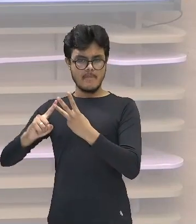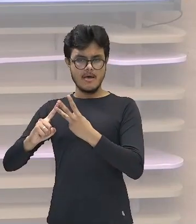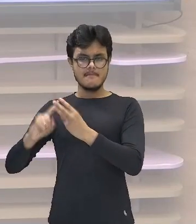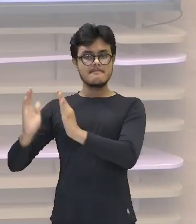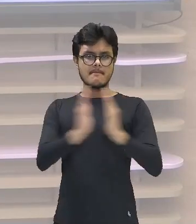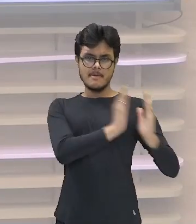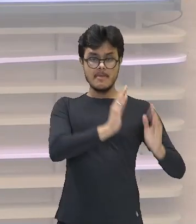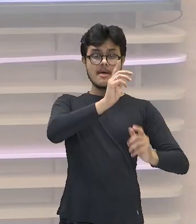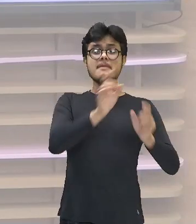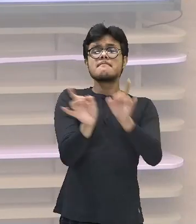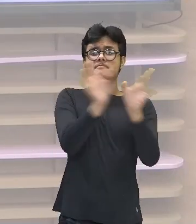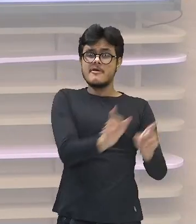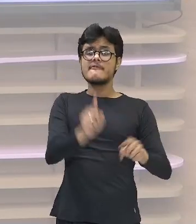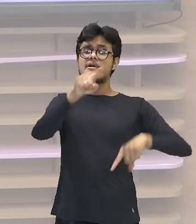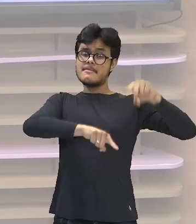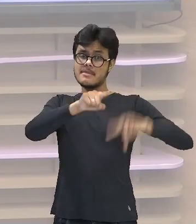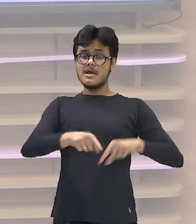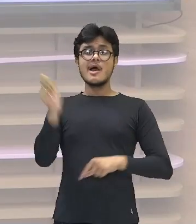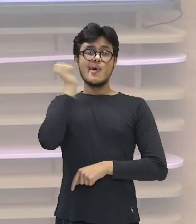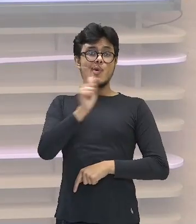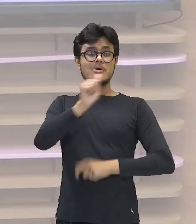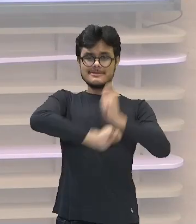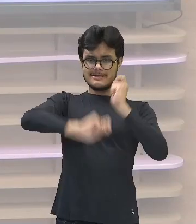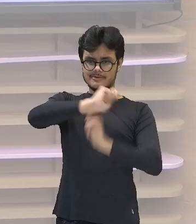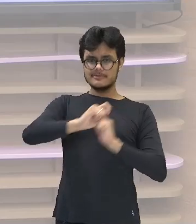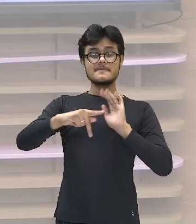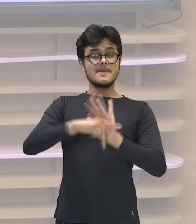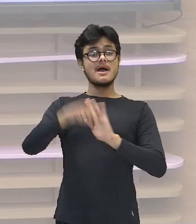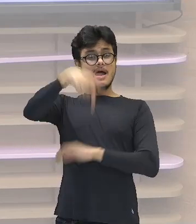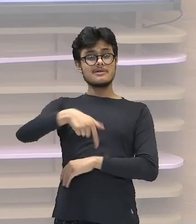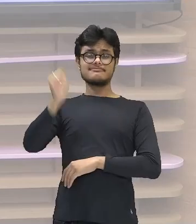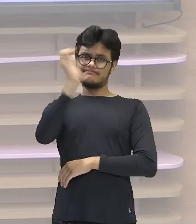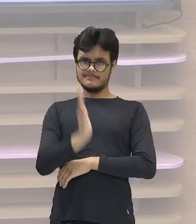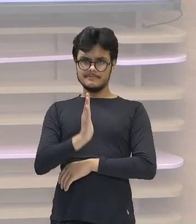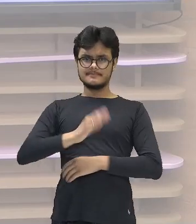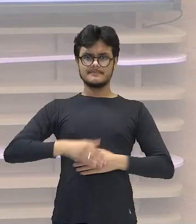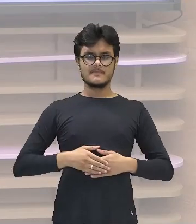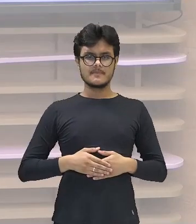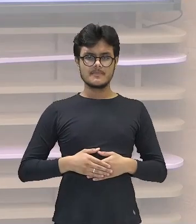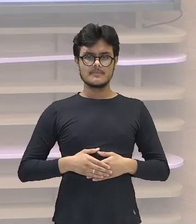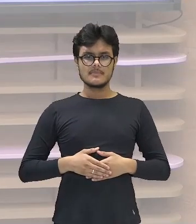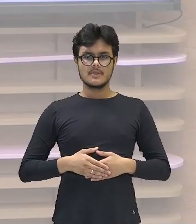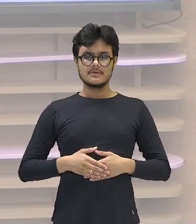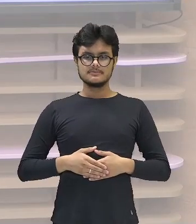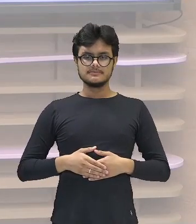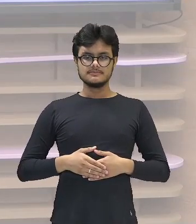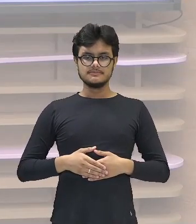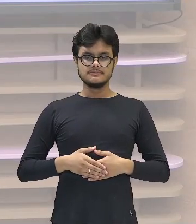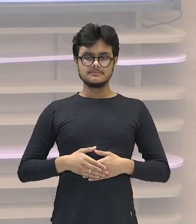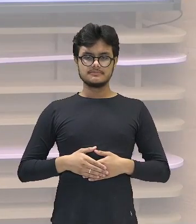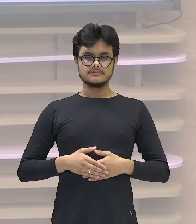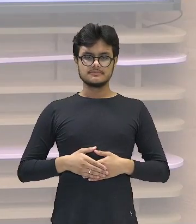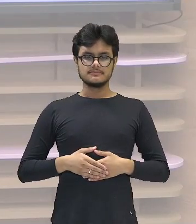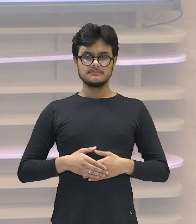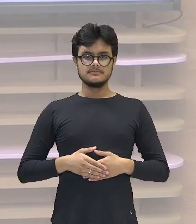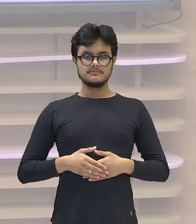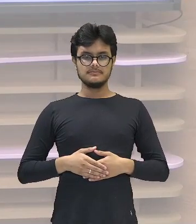cada um dessas mercadorias que foram cultivados aqui no território brasileiro. E aí nós